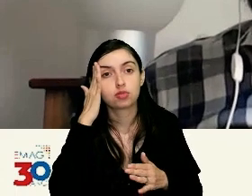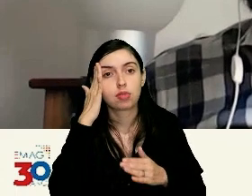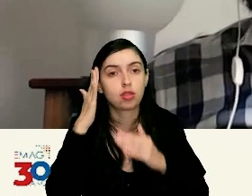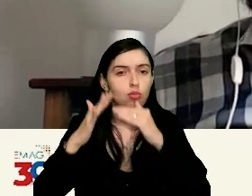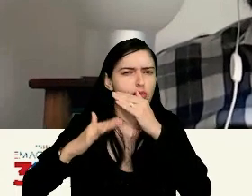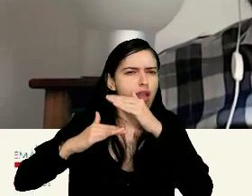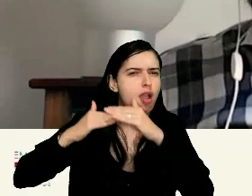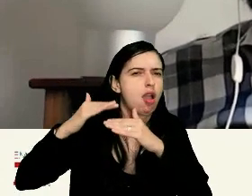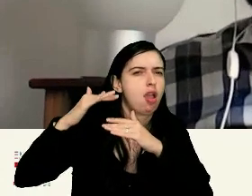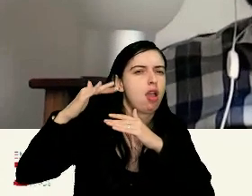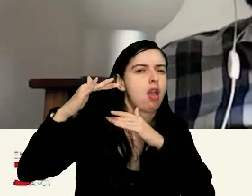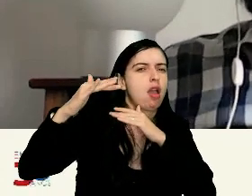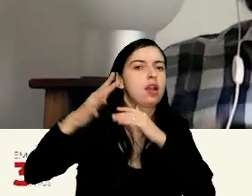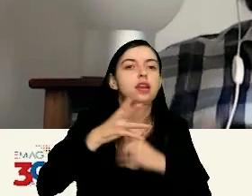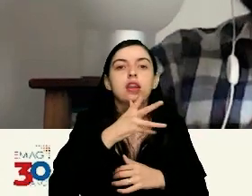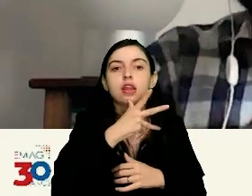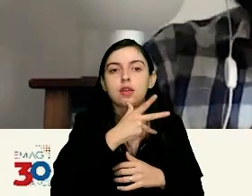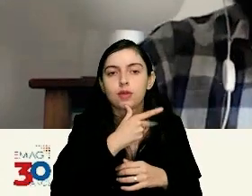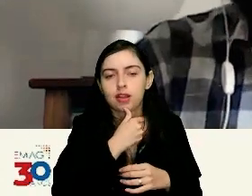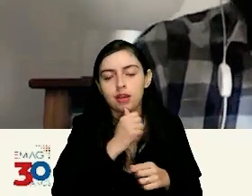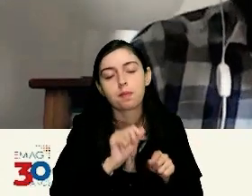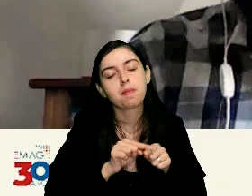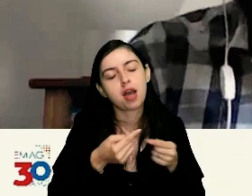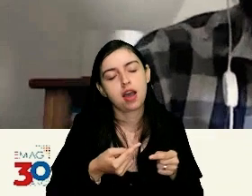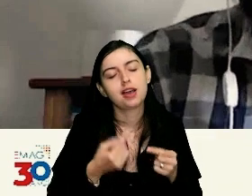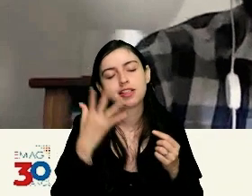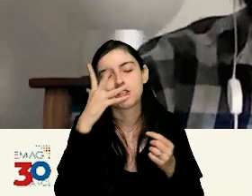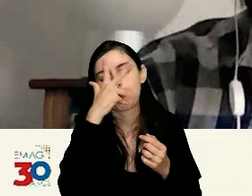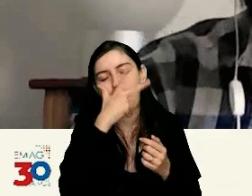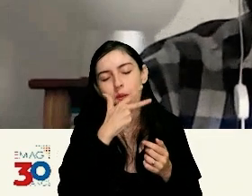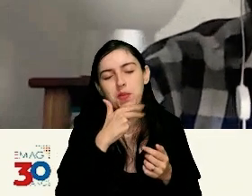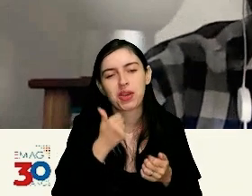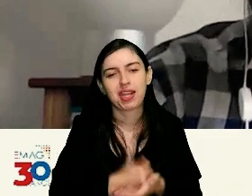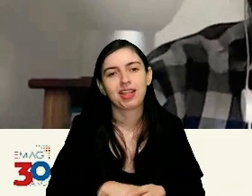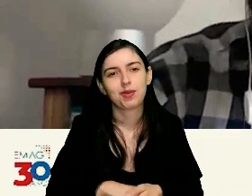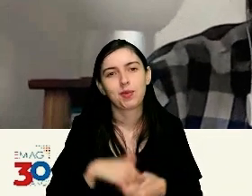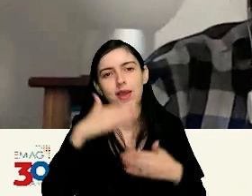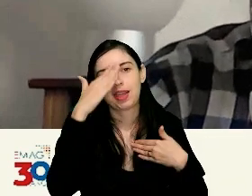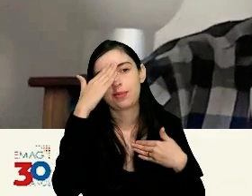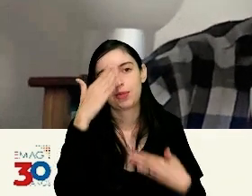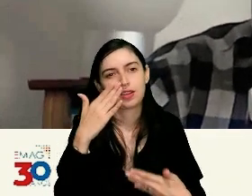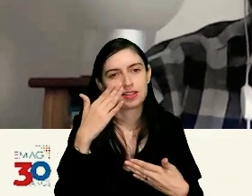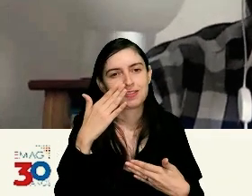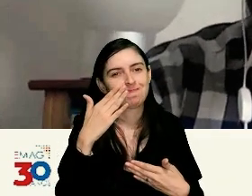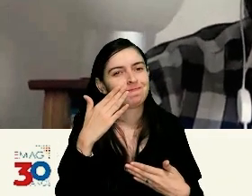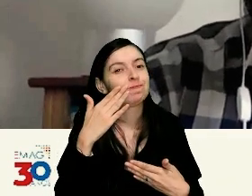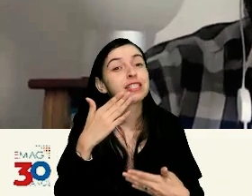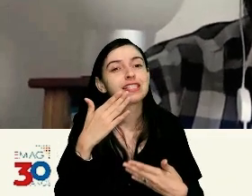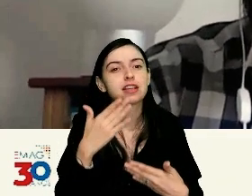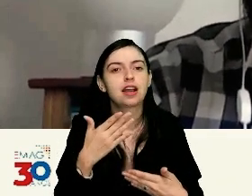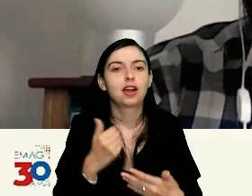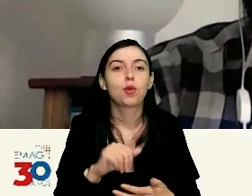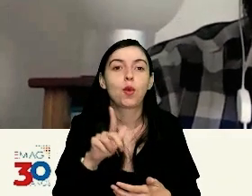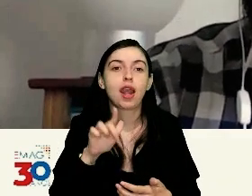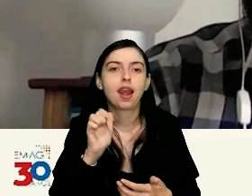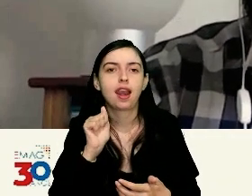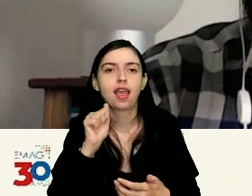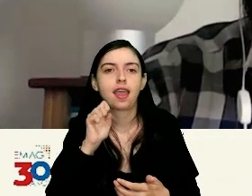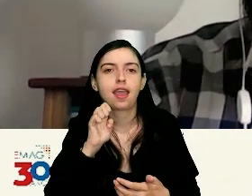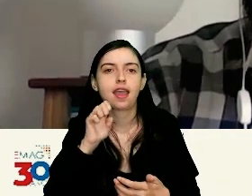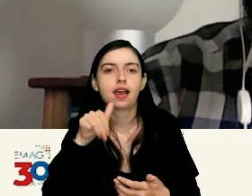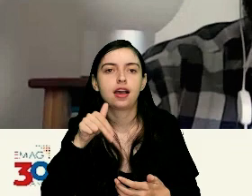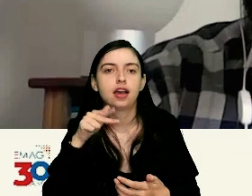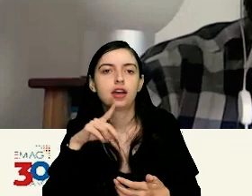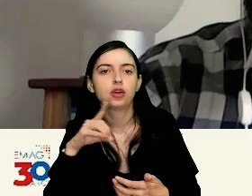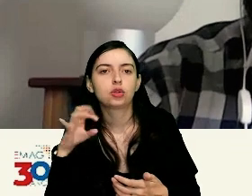mas pode ser muito bonito. Eu agradeço assim, de todo o coração ao Leandro, ao Thiago, ao Sérgio. A